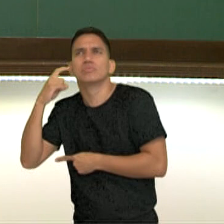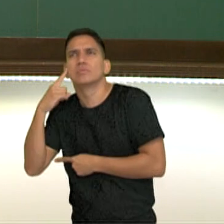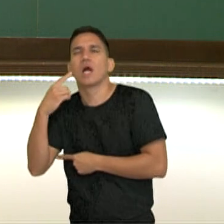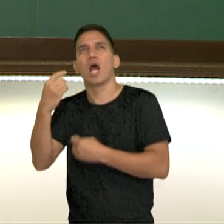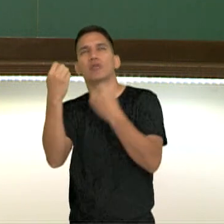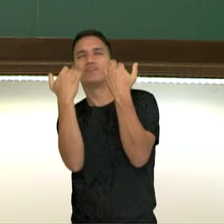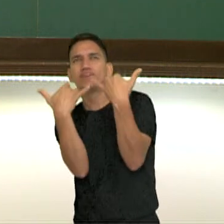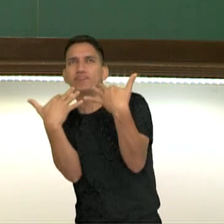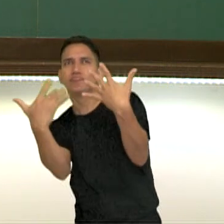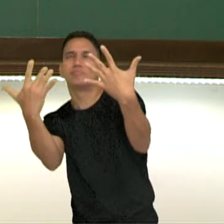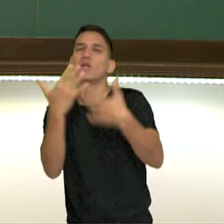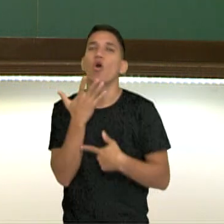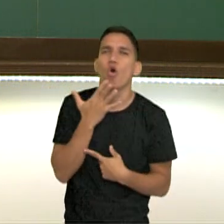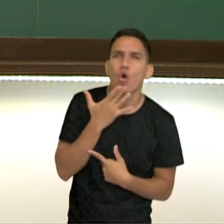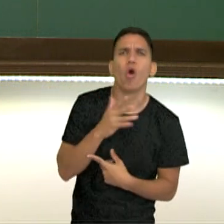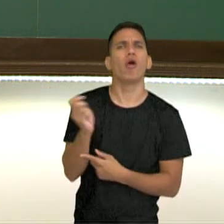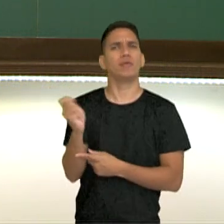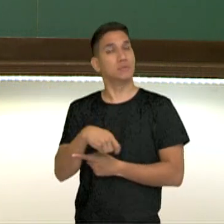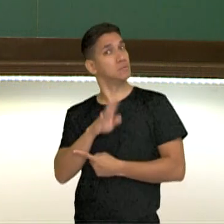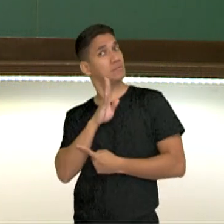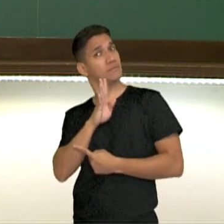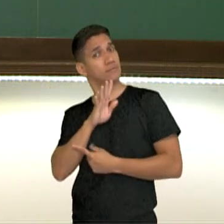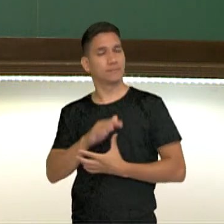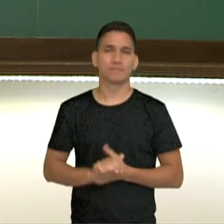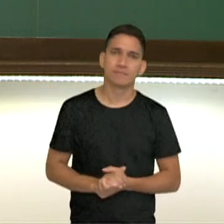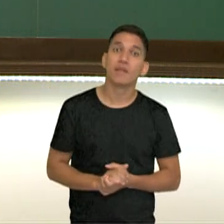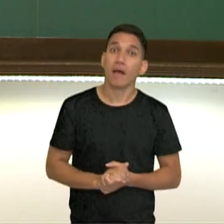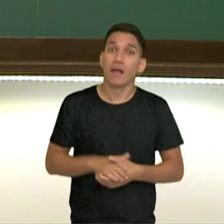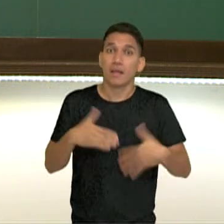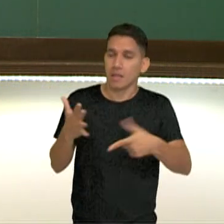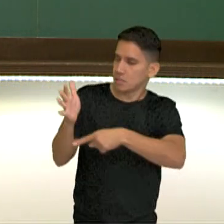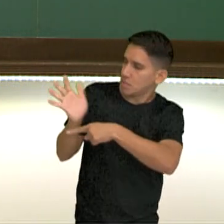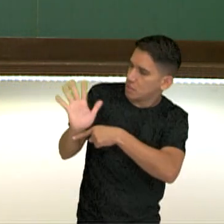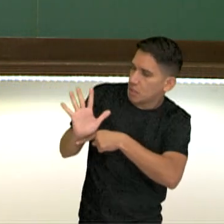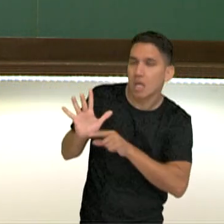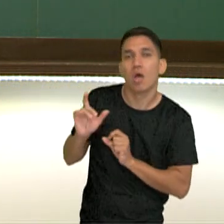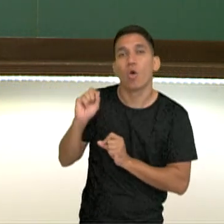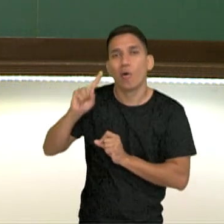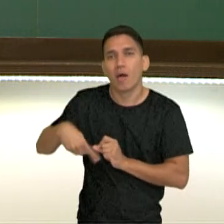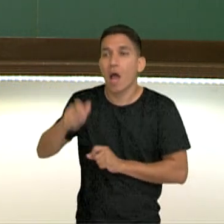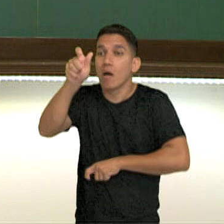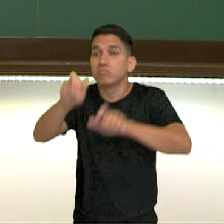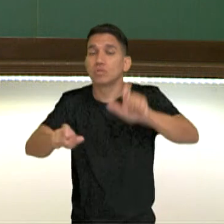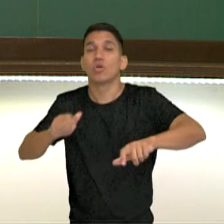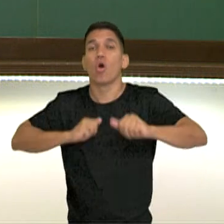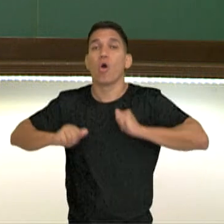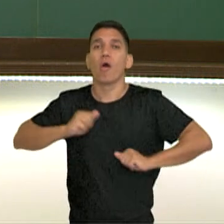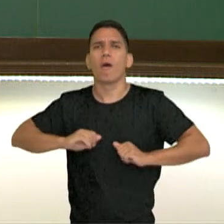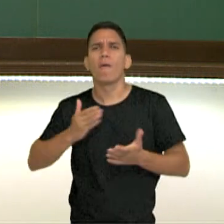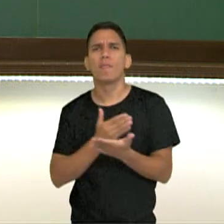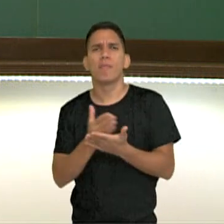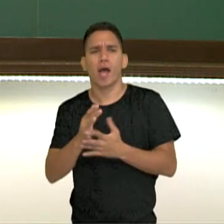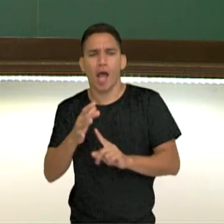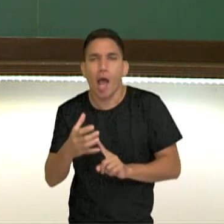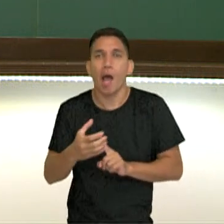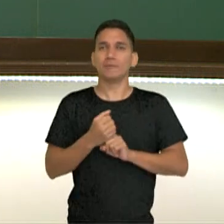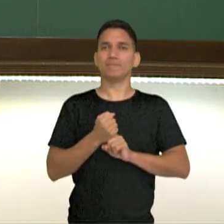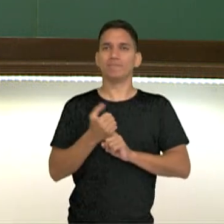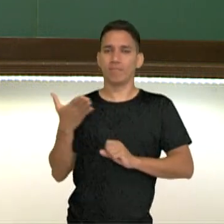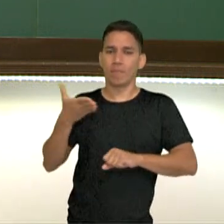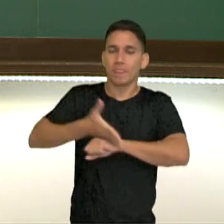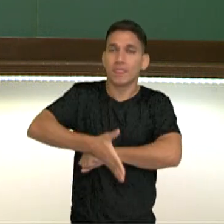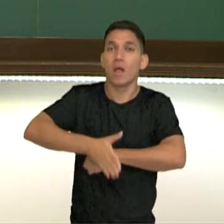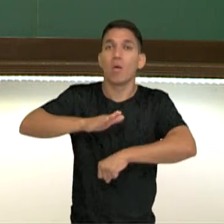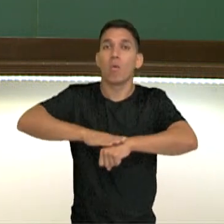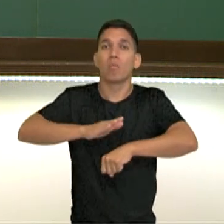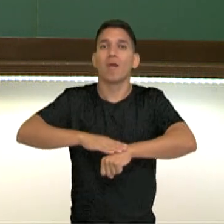Olha só que legal. E o cinema, né, o artista vai se apropriar do cinema dentro